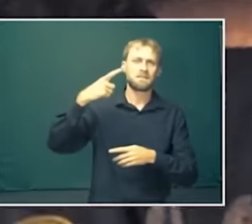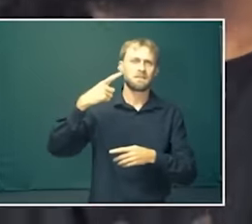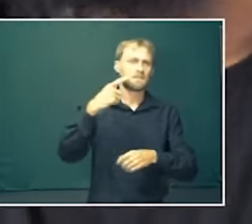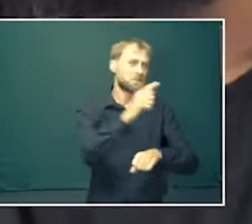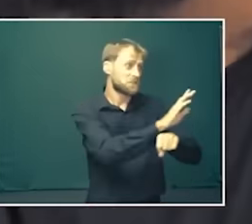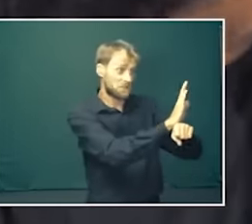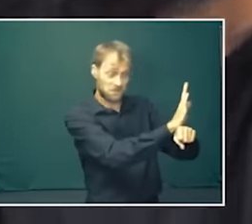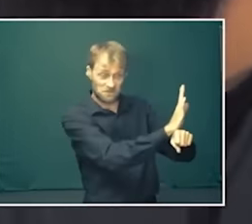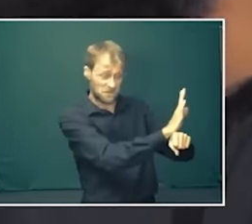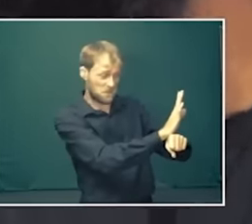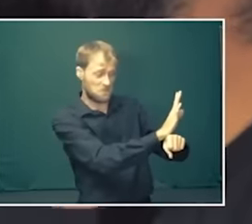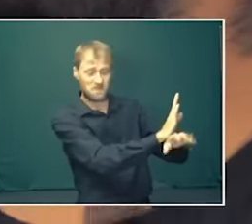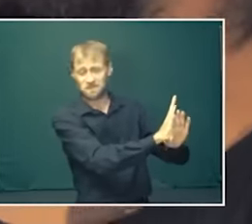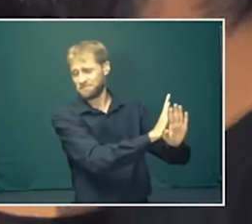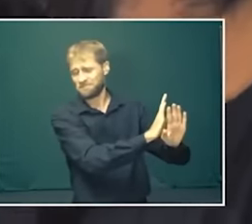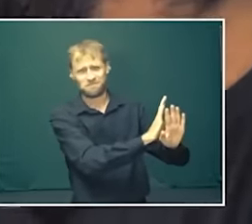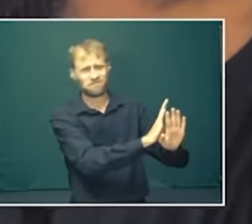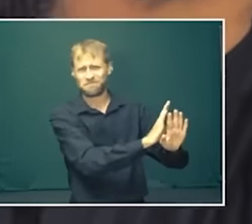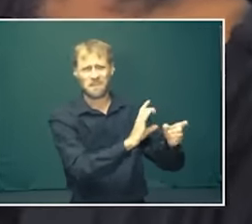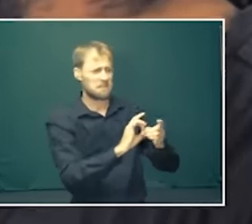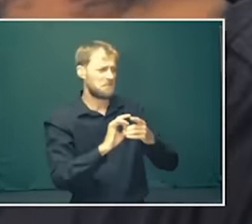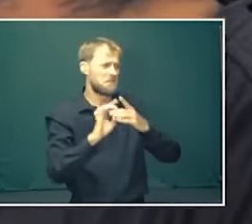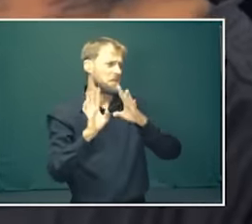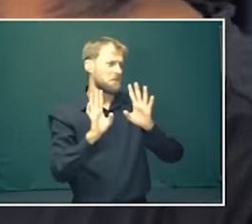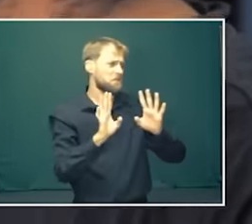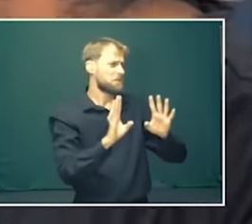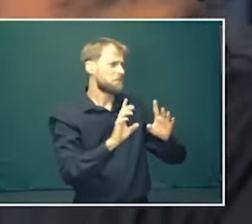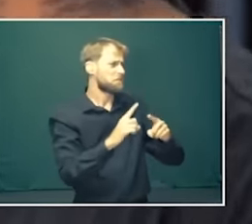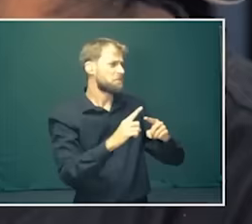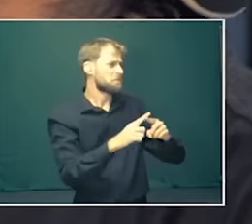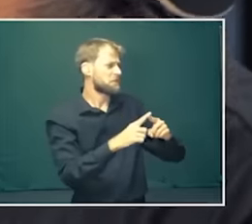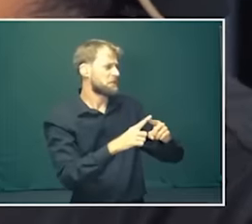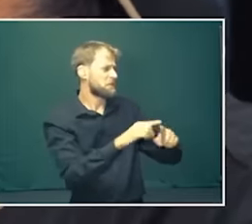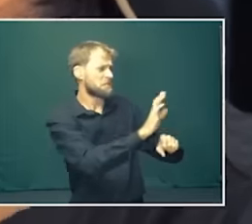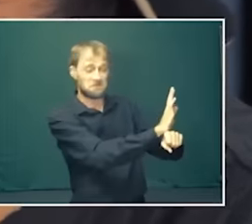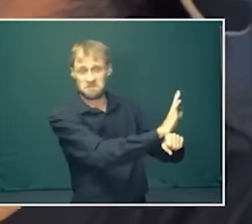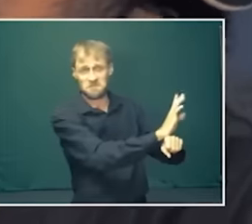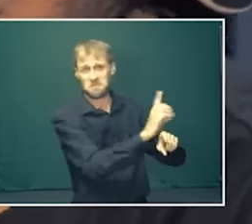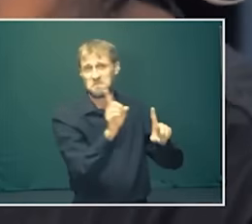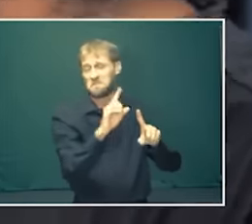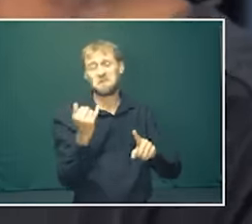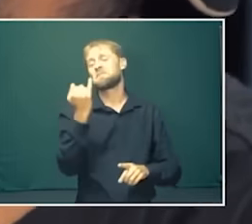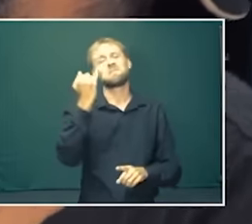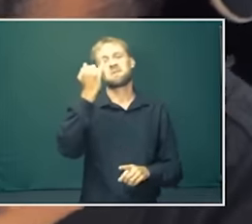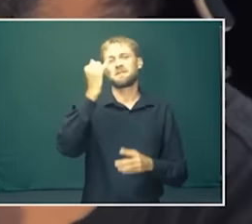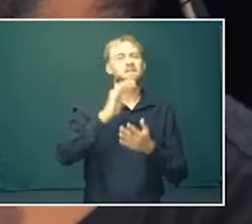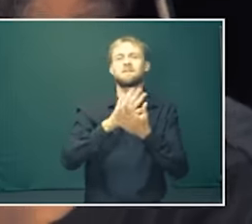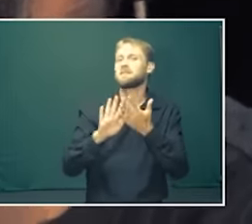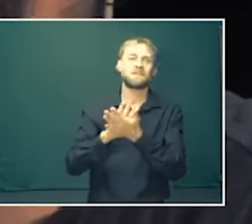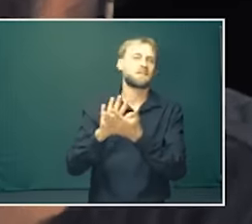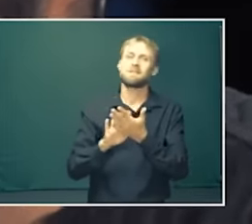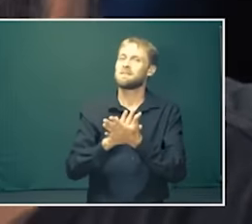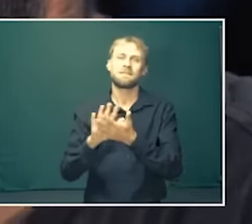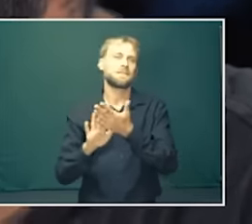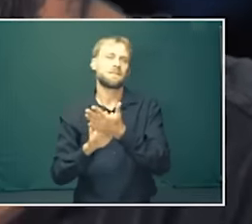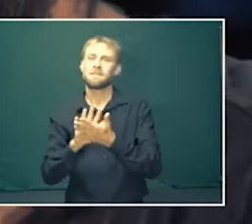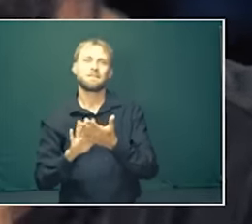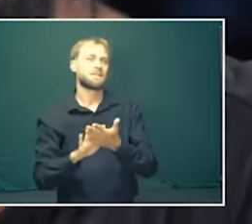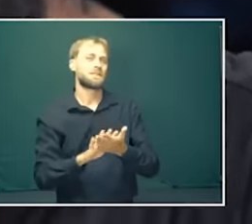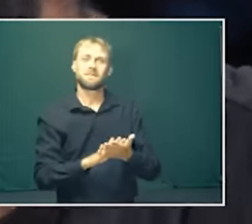luz. A escolha é sua. O filme é só pra arrumar